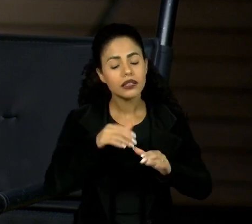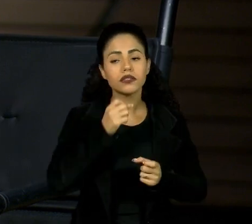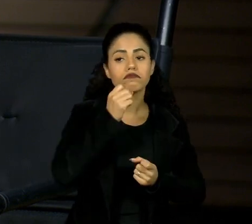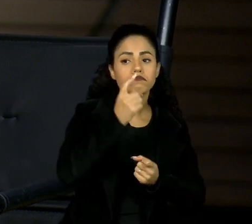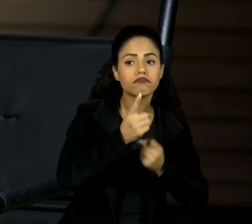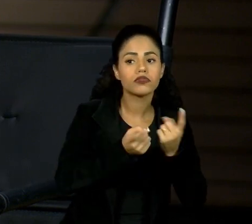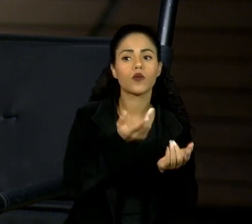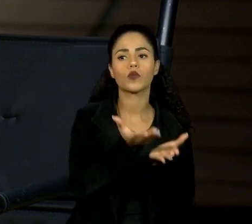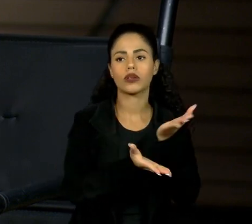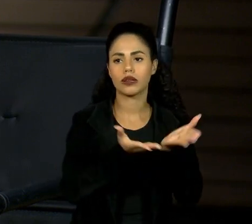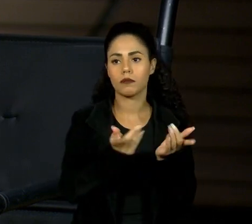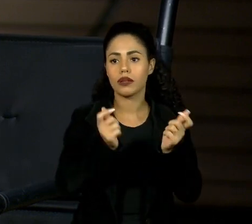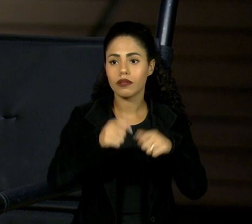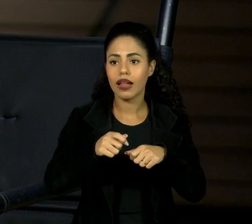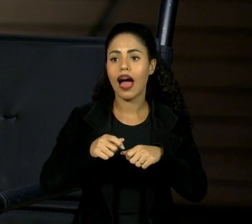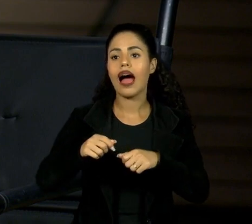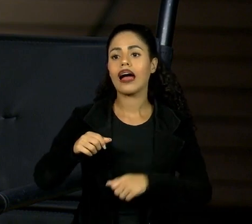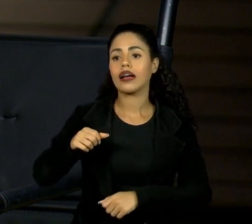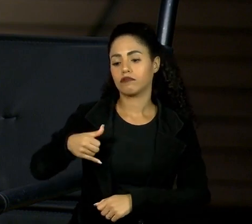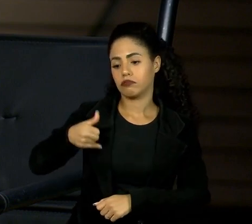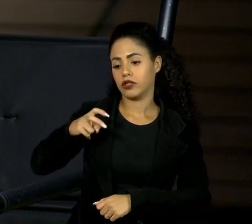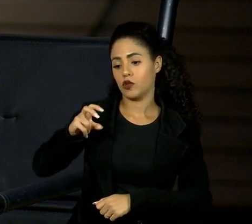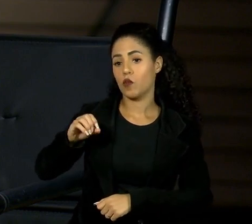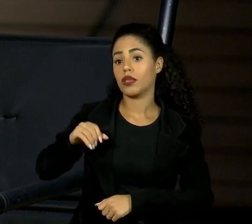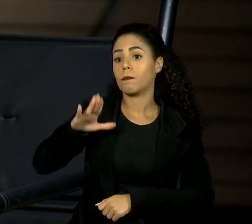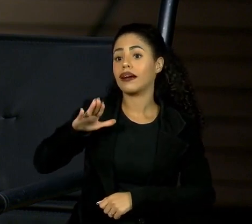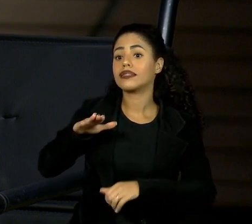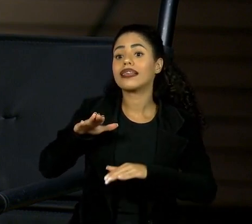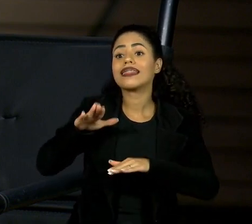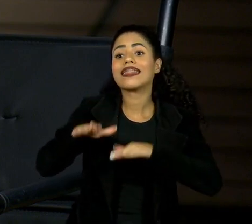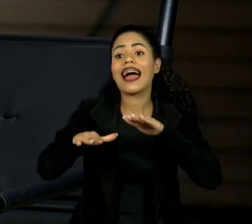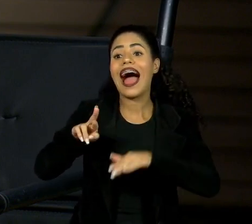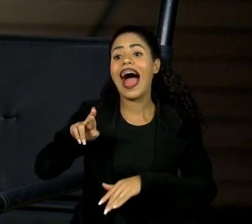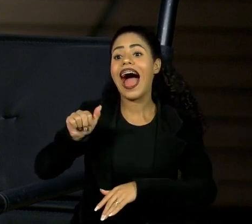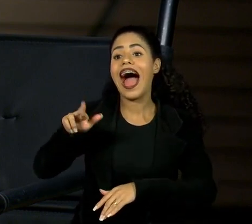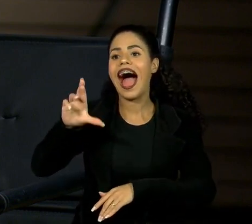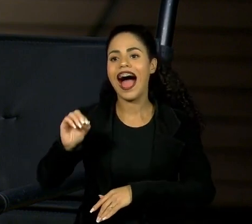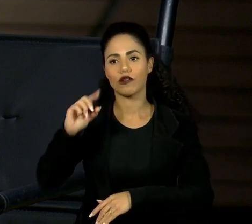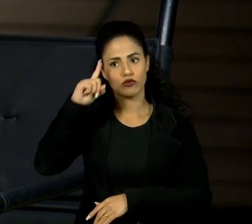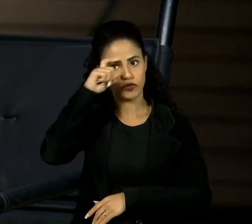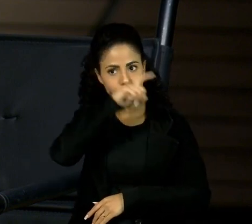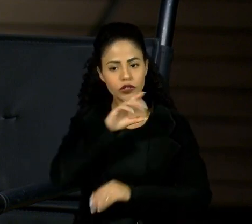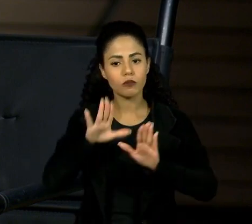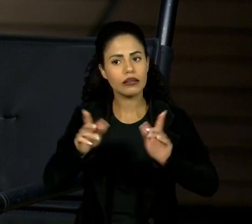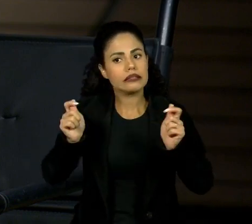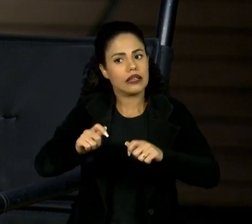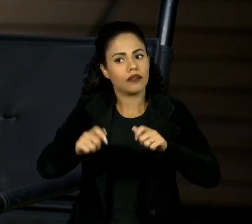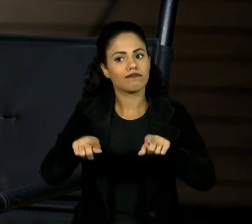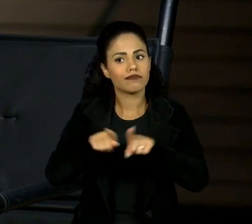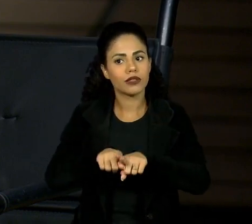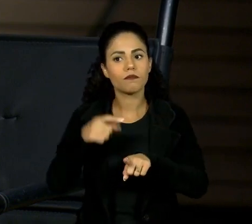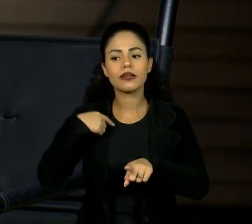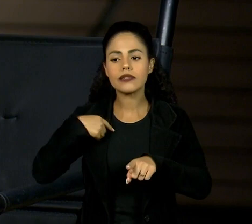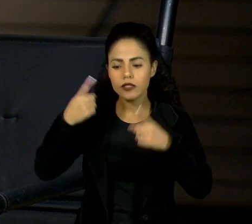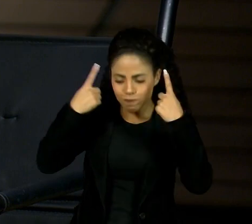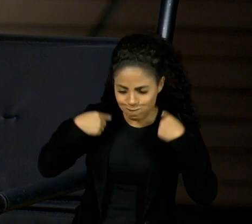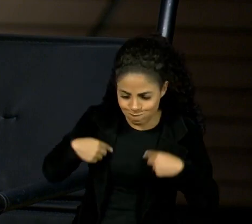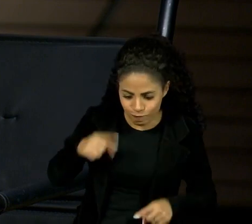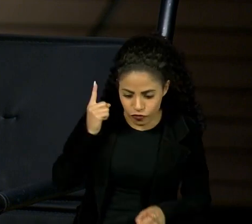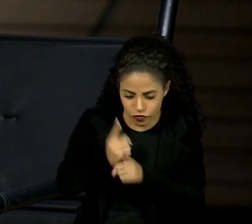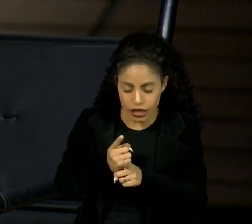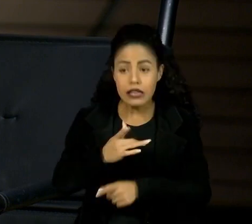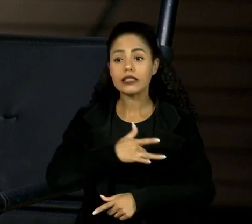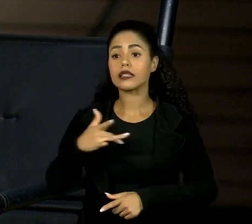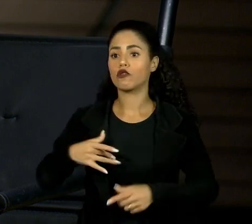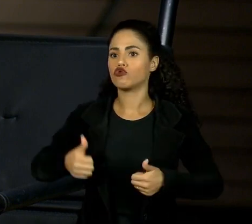o tratamento pode ser feito acima disso, desde que essa paciente precise ser muito bem avaliada, ela seja muito bem avaliada,